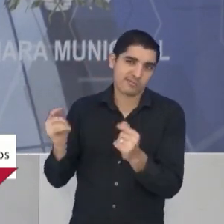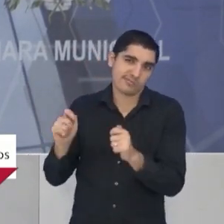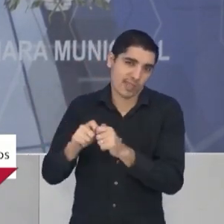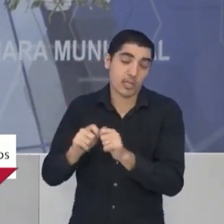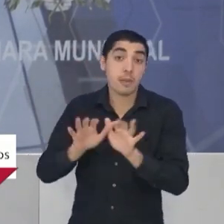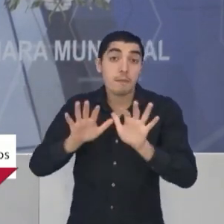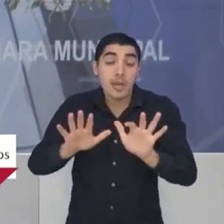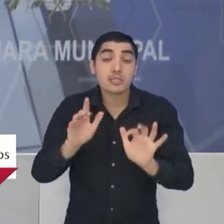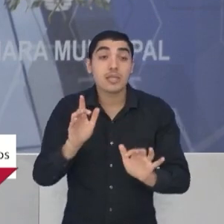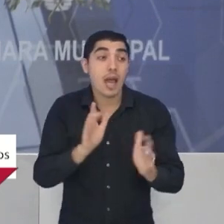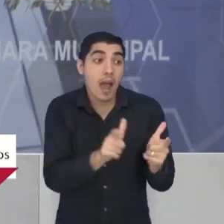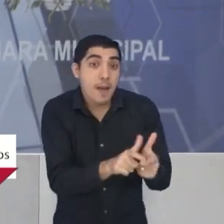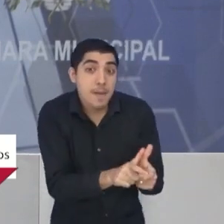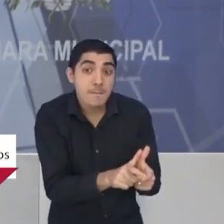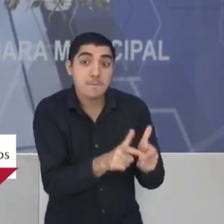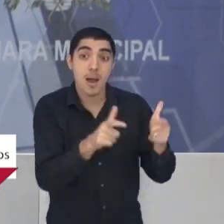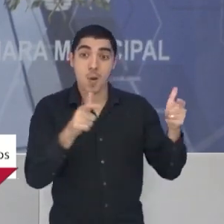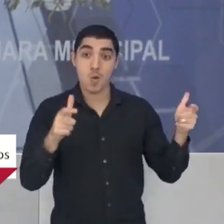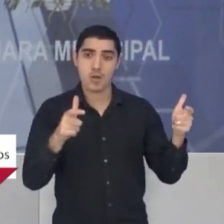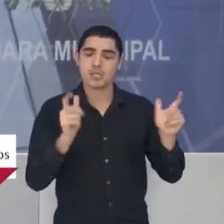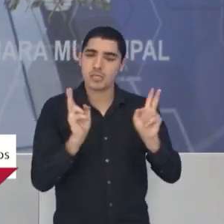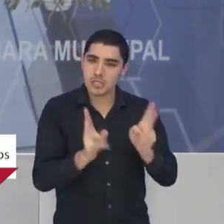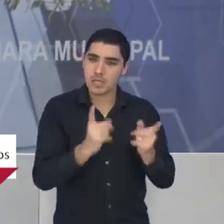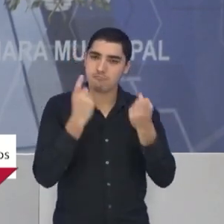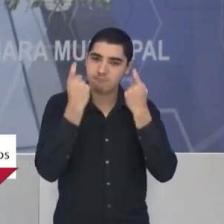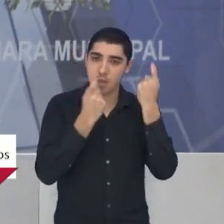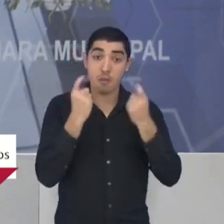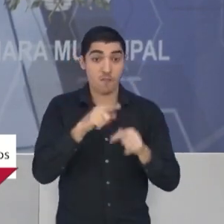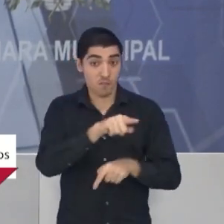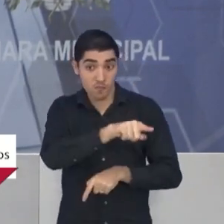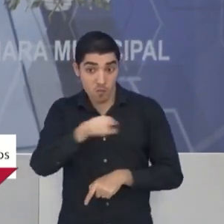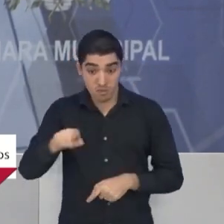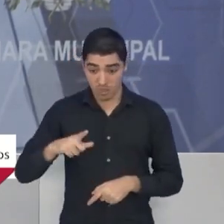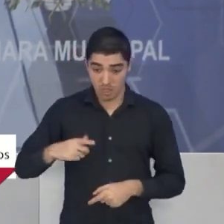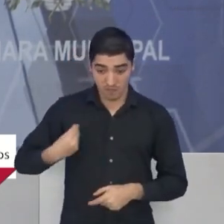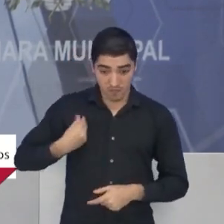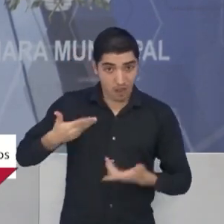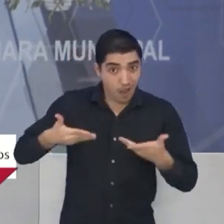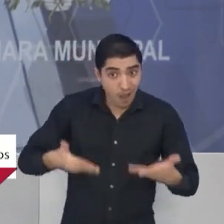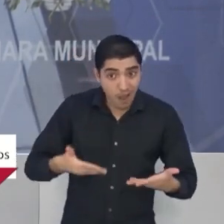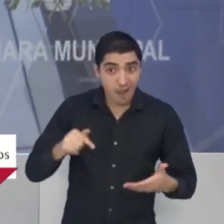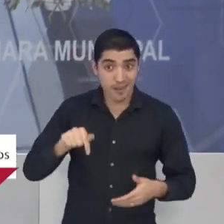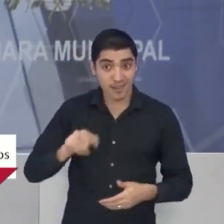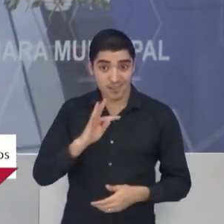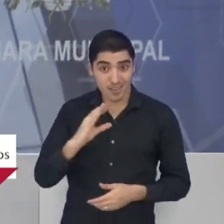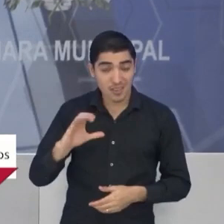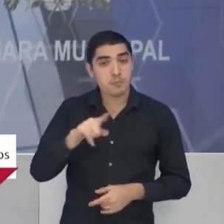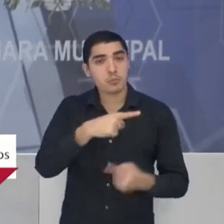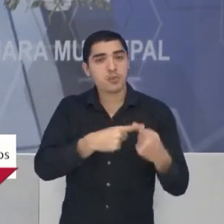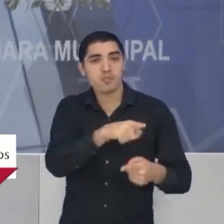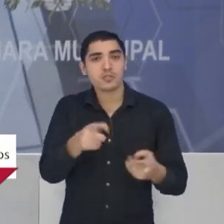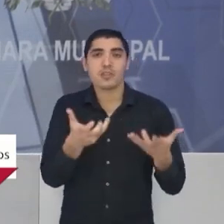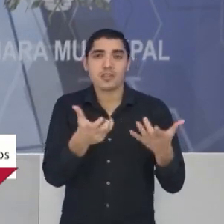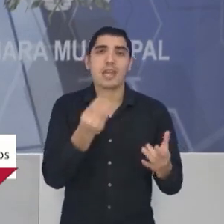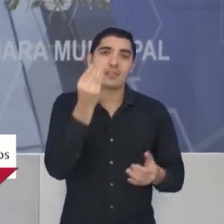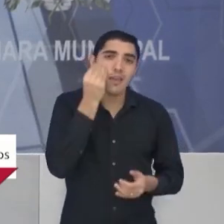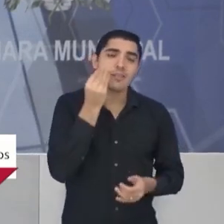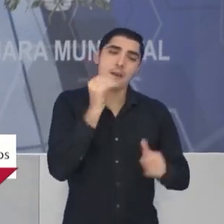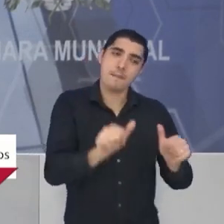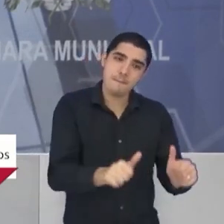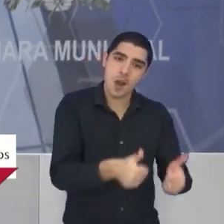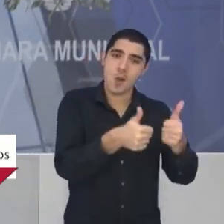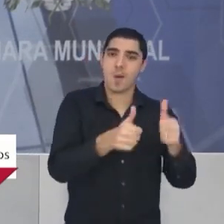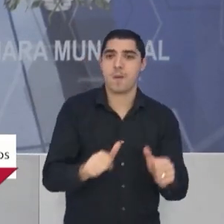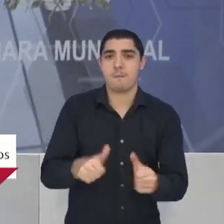interessa é com é com quem tá aqui porque se você tá aqui é porque você quer melhorar se você tá aqui é porque você quer fazer